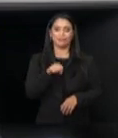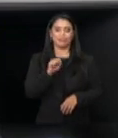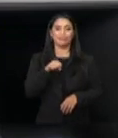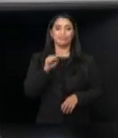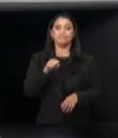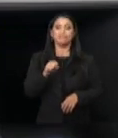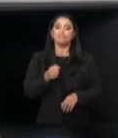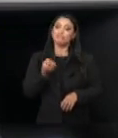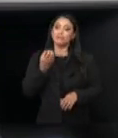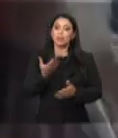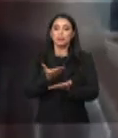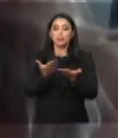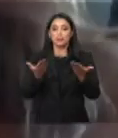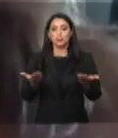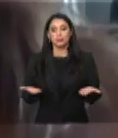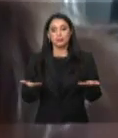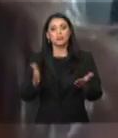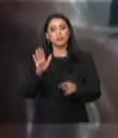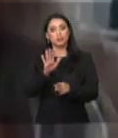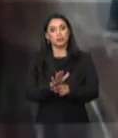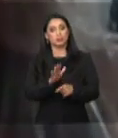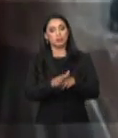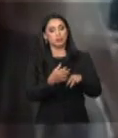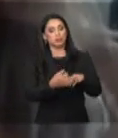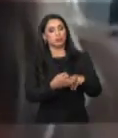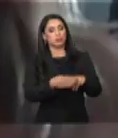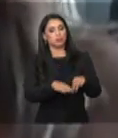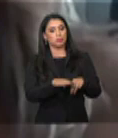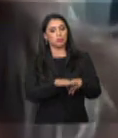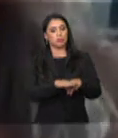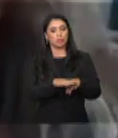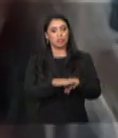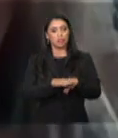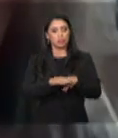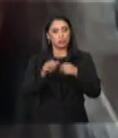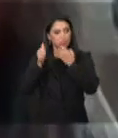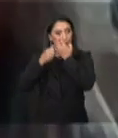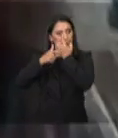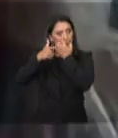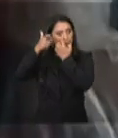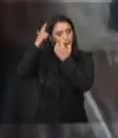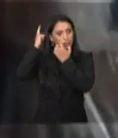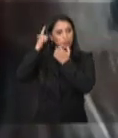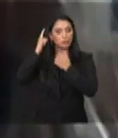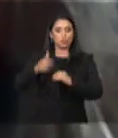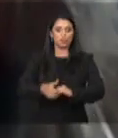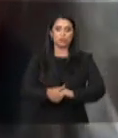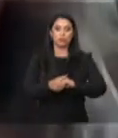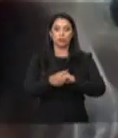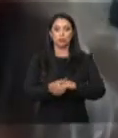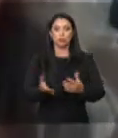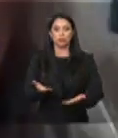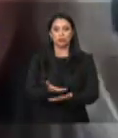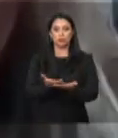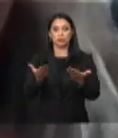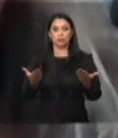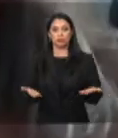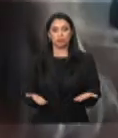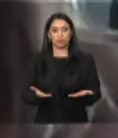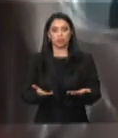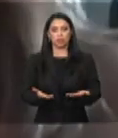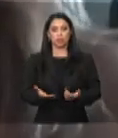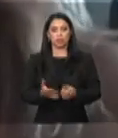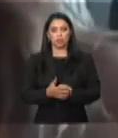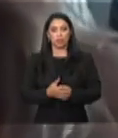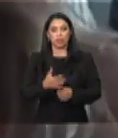boa tarde excelentíssimo Ministro Alexandre Moraes cumprimento todas as pessoas na pessoa da minha